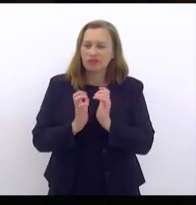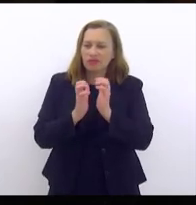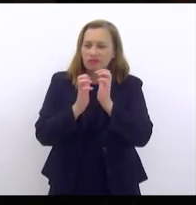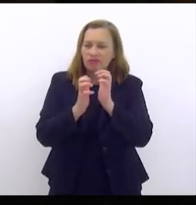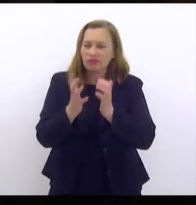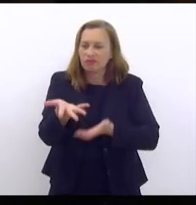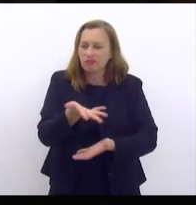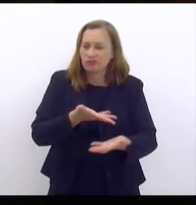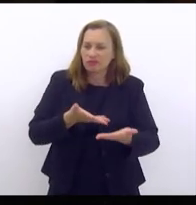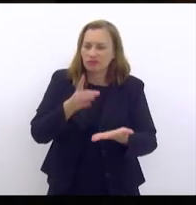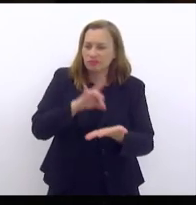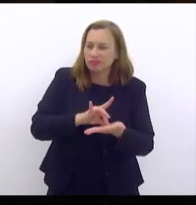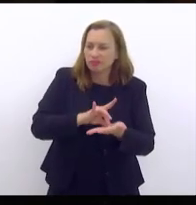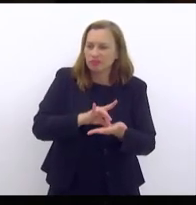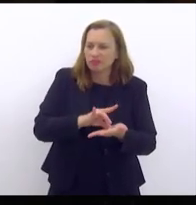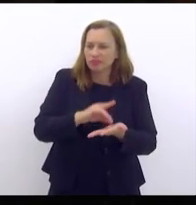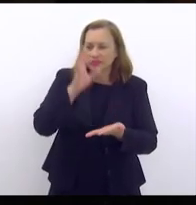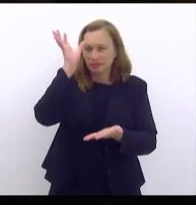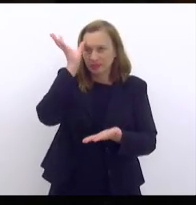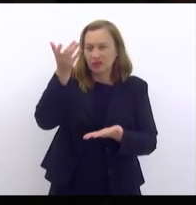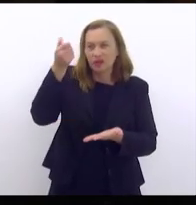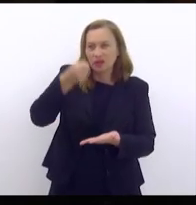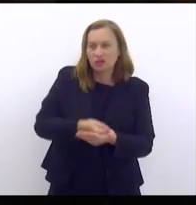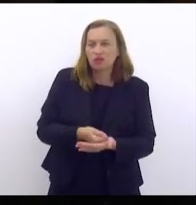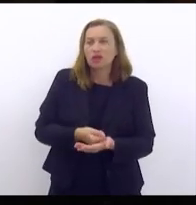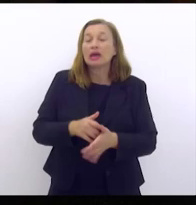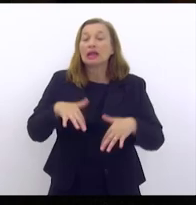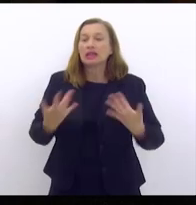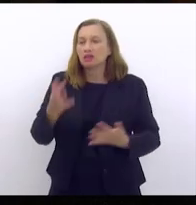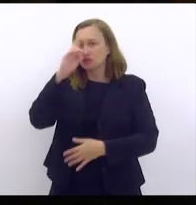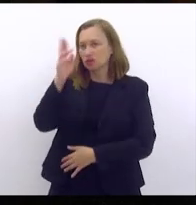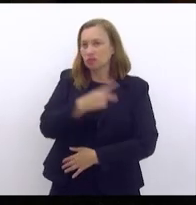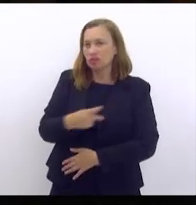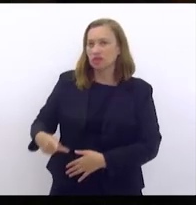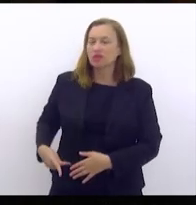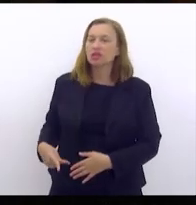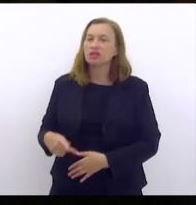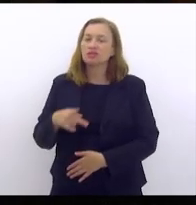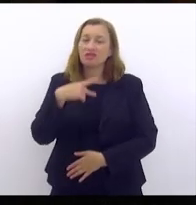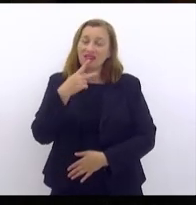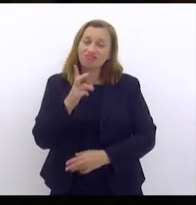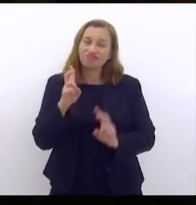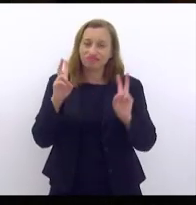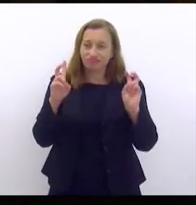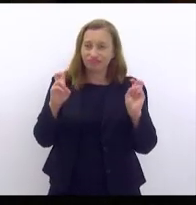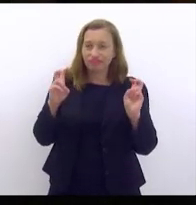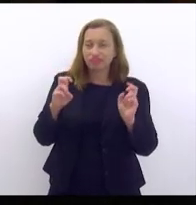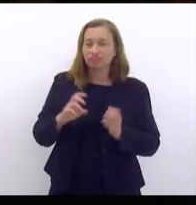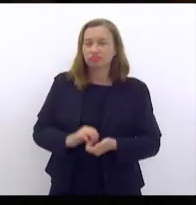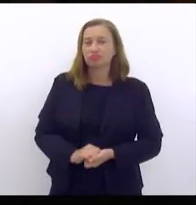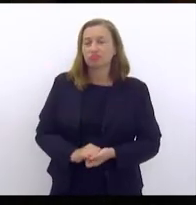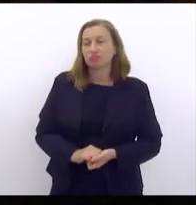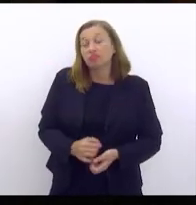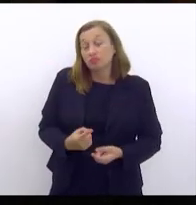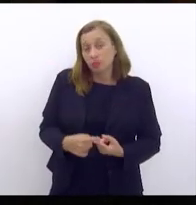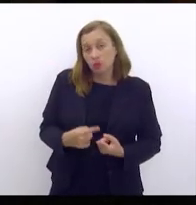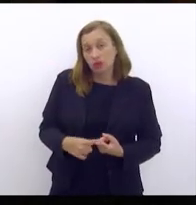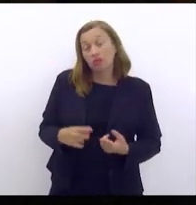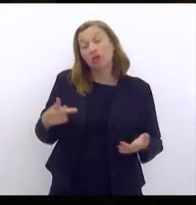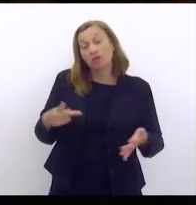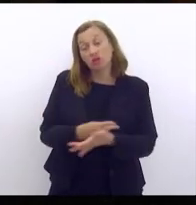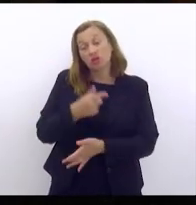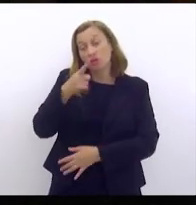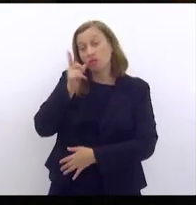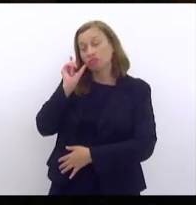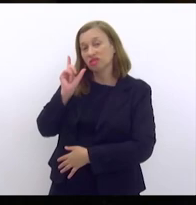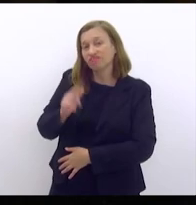ocorrer. Então, senhor presidente, queria me restringir a esse tema, porque o que ocorreu foi